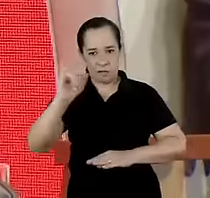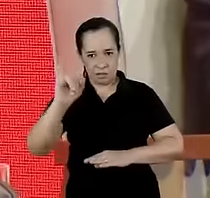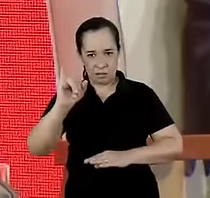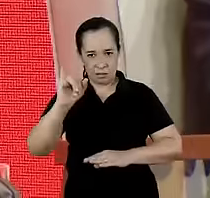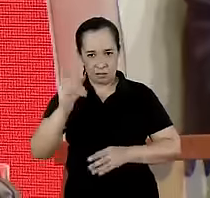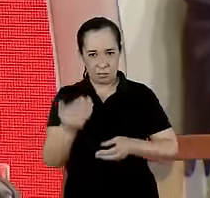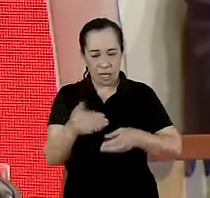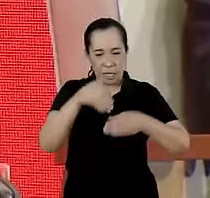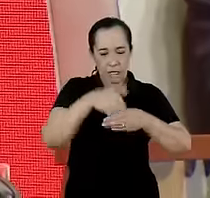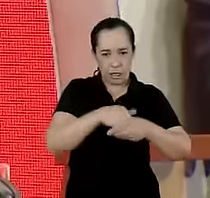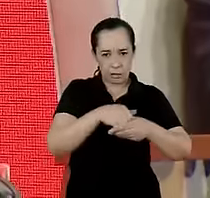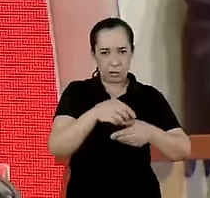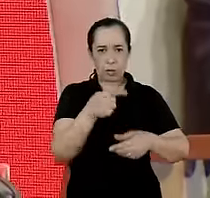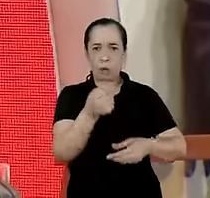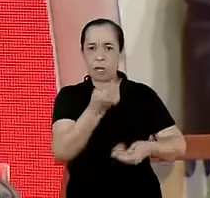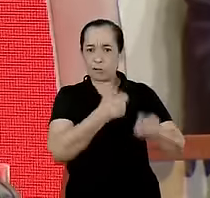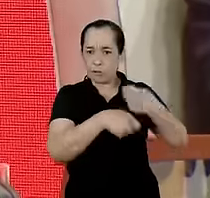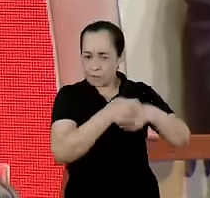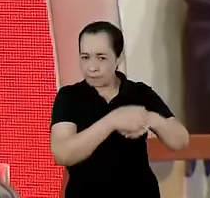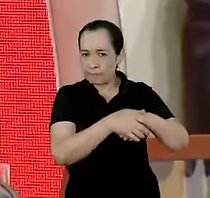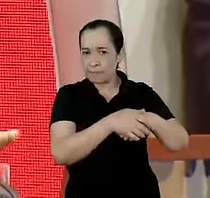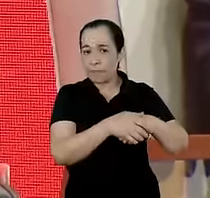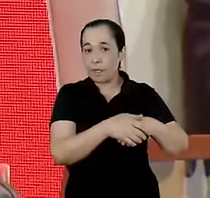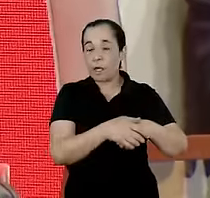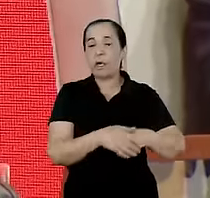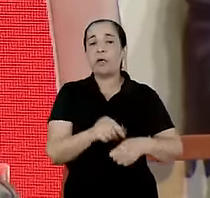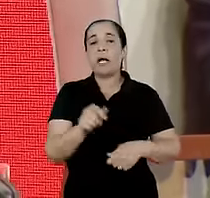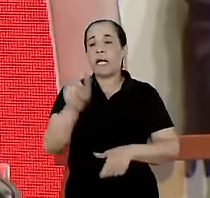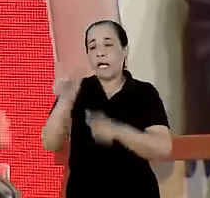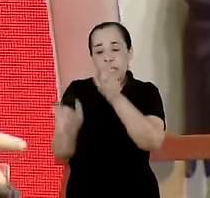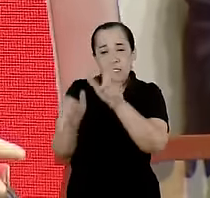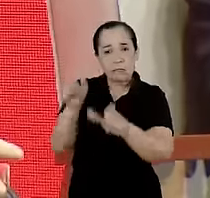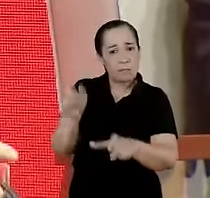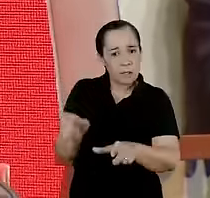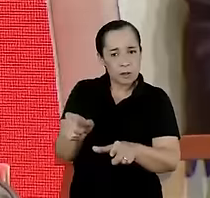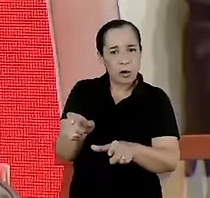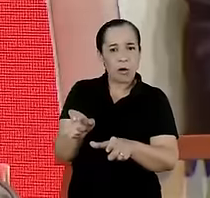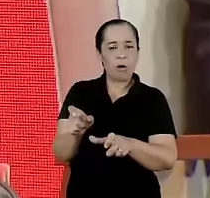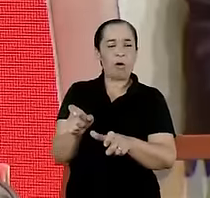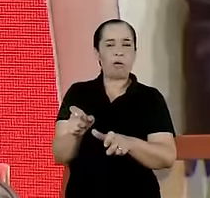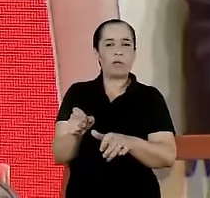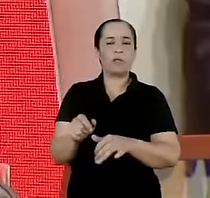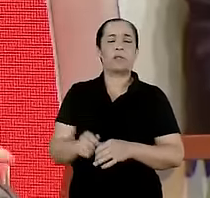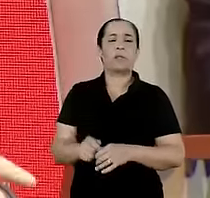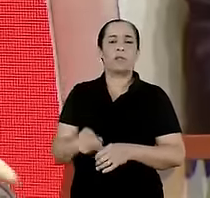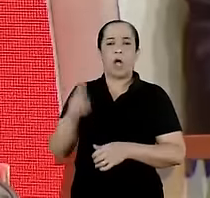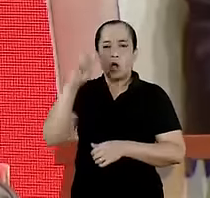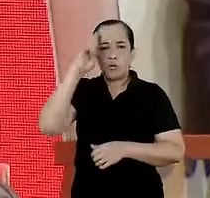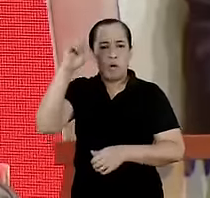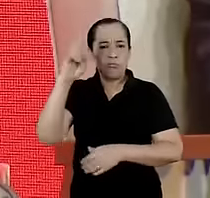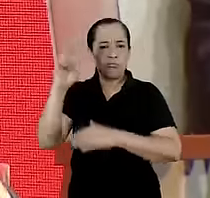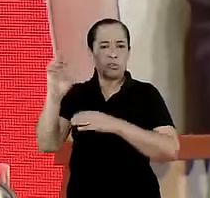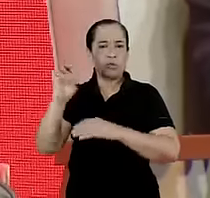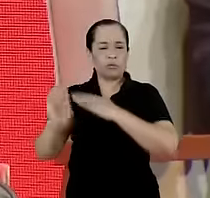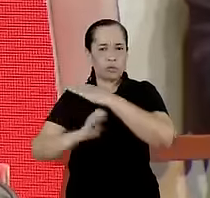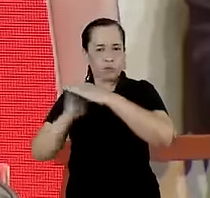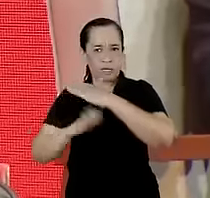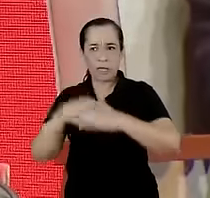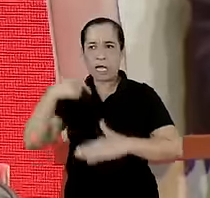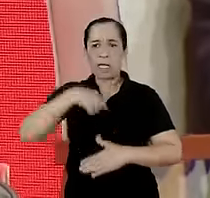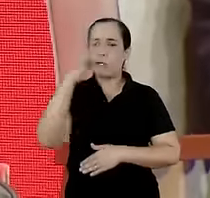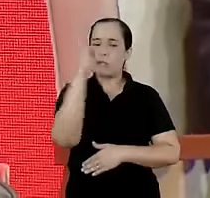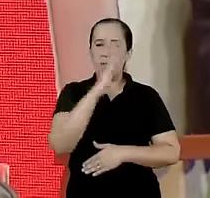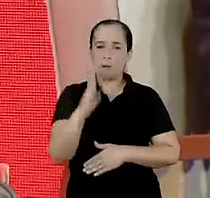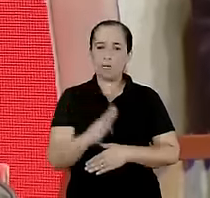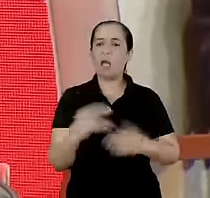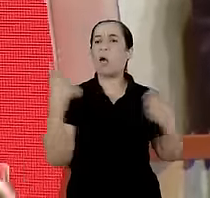isso se deu com o aumento da participação dos investidores de varejo no mercado de capitais aqui no Brasil será igual